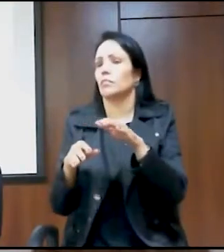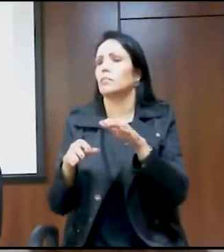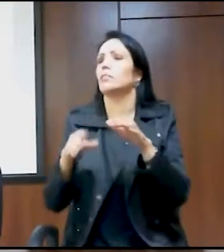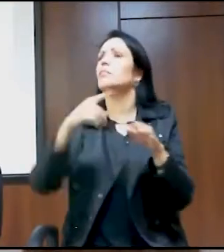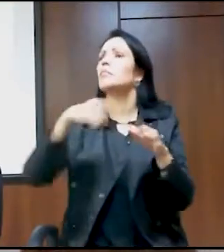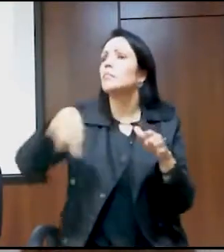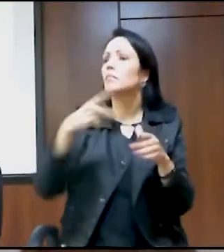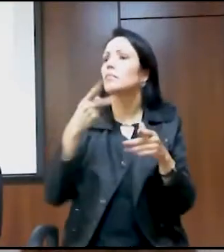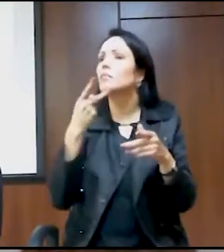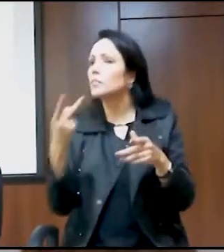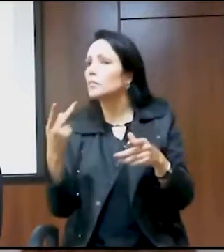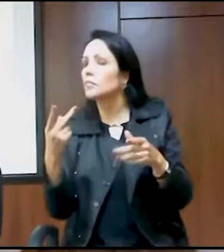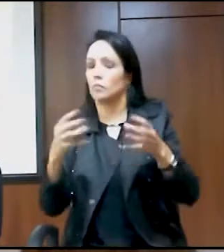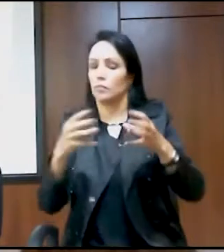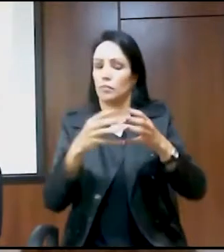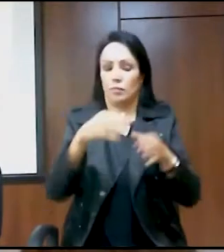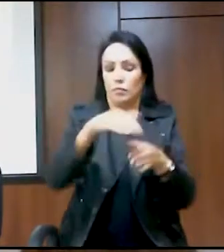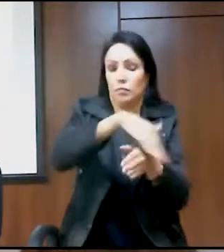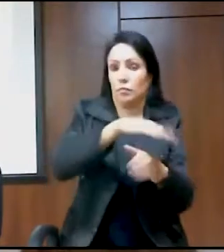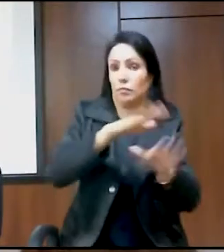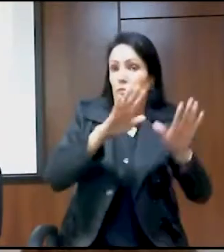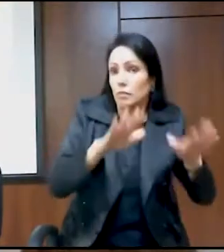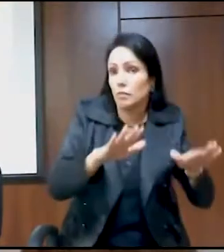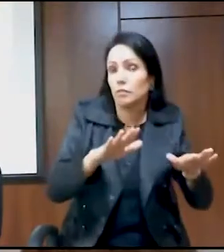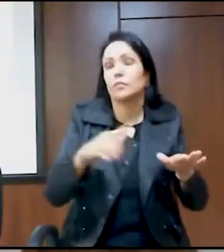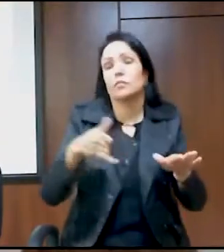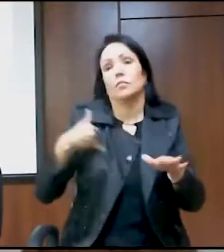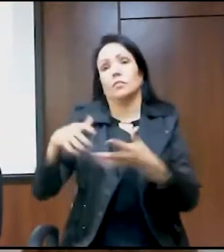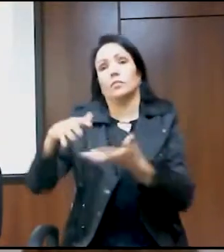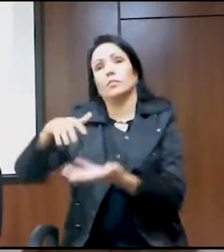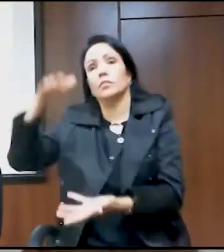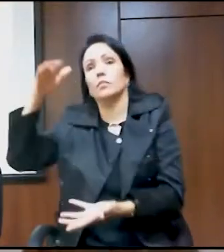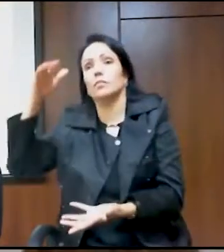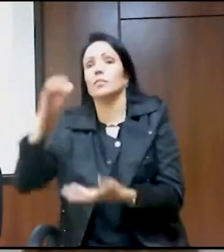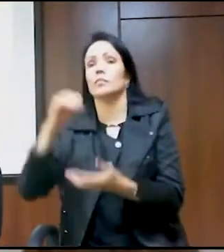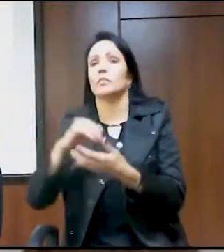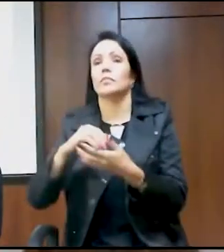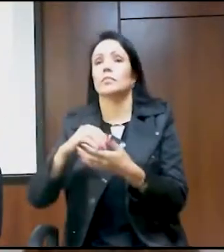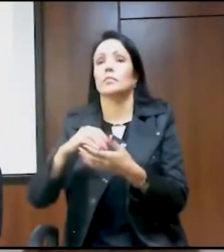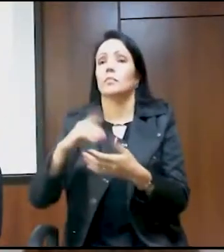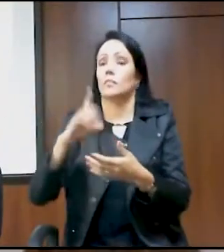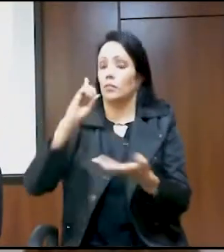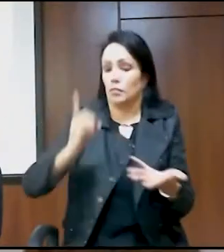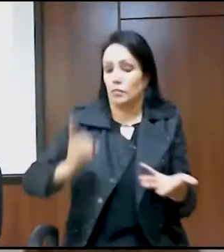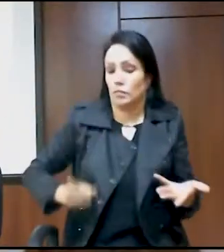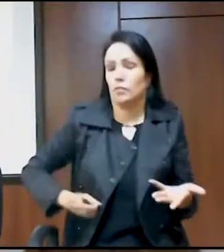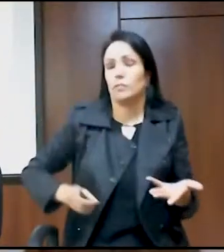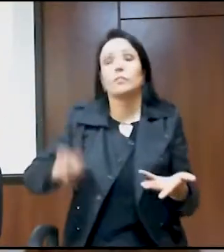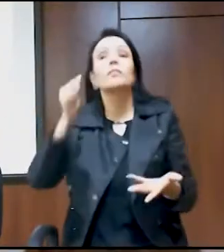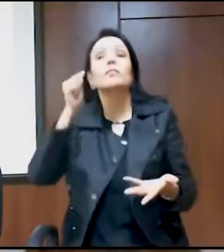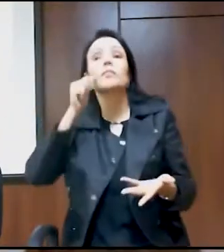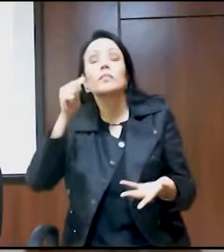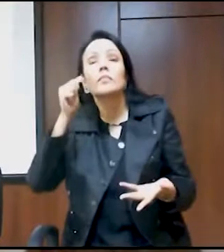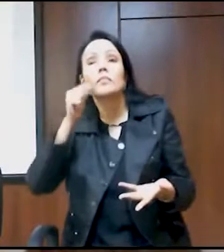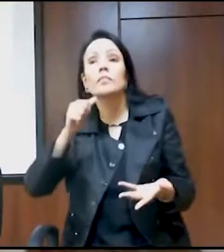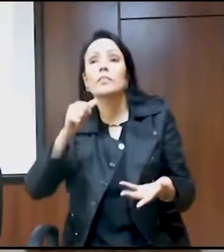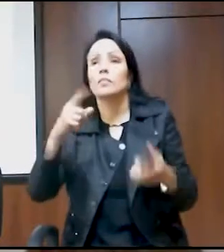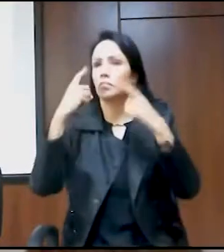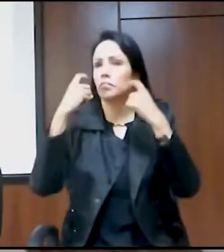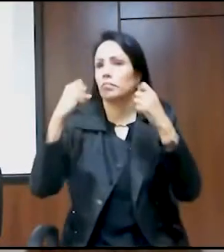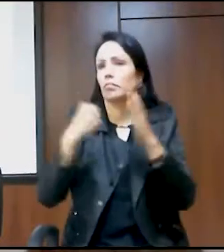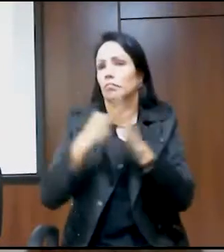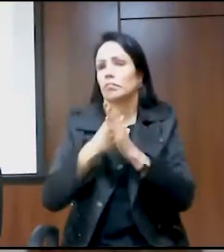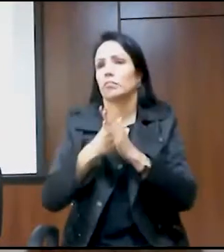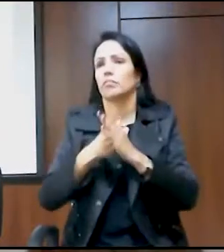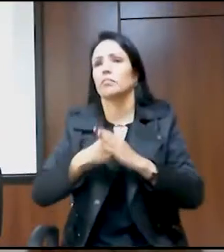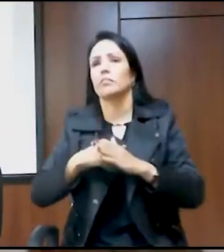refere à população em situação de rua, aos idosos, às pessoas com deficiente, às mulheres em situação de violência,